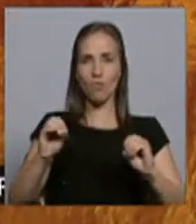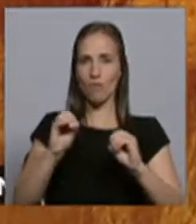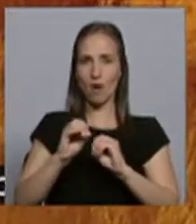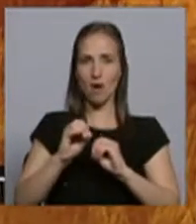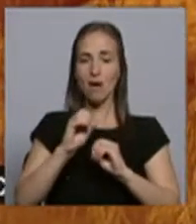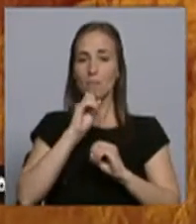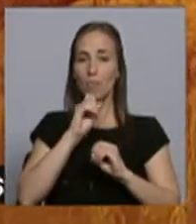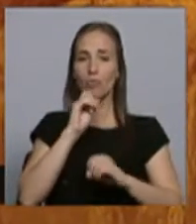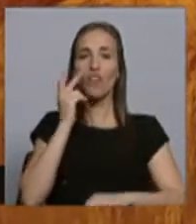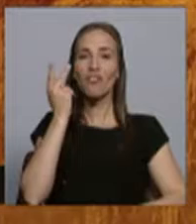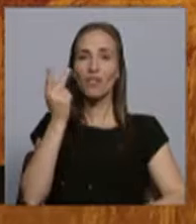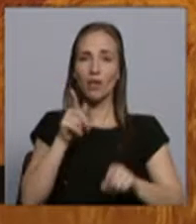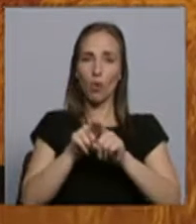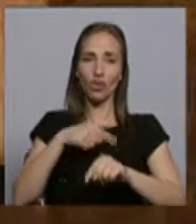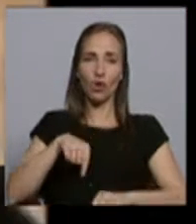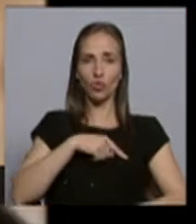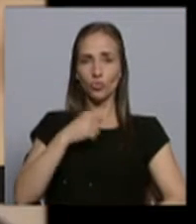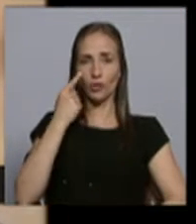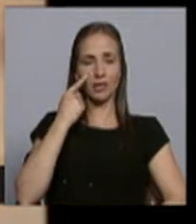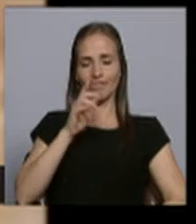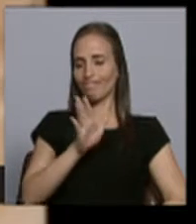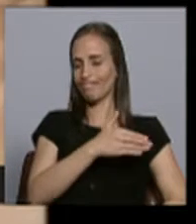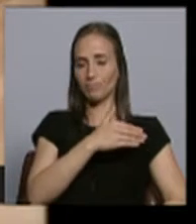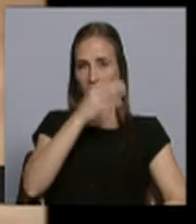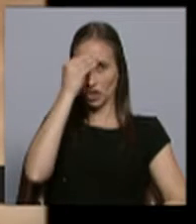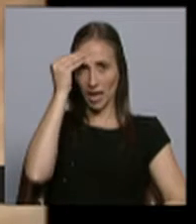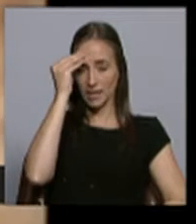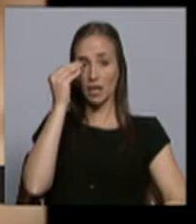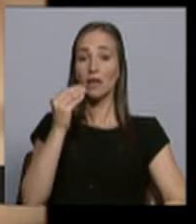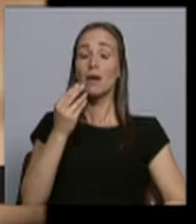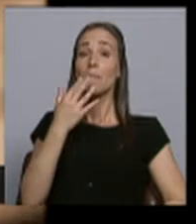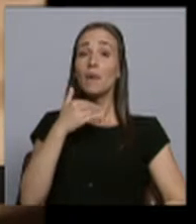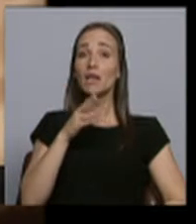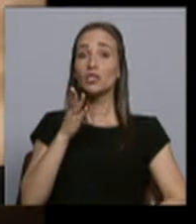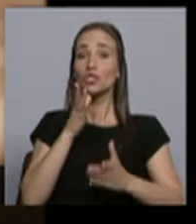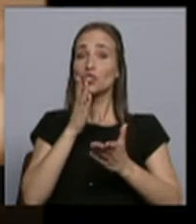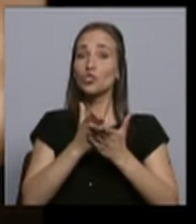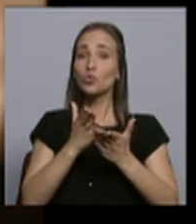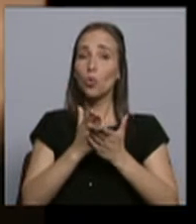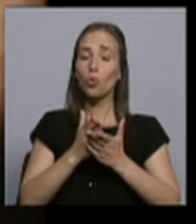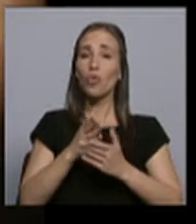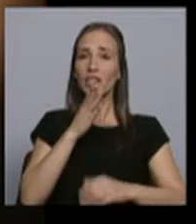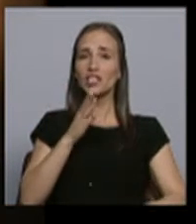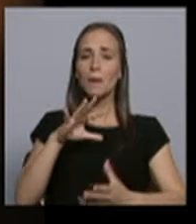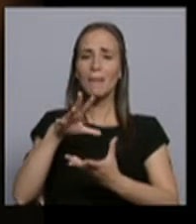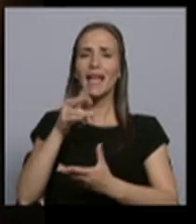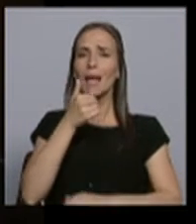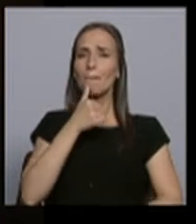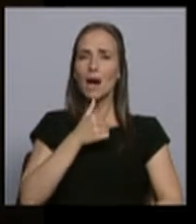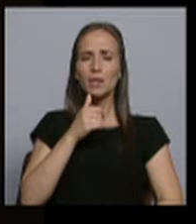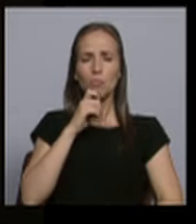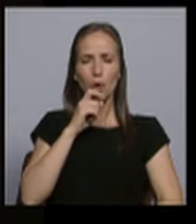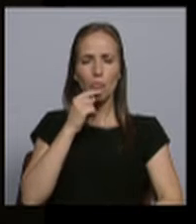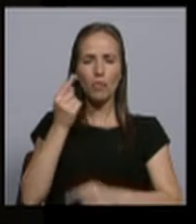albergar a vida como nós a conhecemos. Esqueçam Vênus, mas diz o estudo que, eventualmente, em Marte, há ali zonas da atmosfera de Marte que pode ter umidade